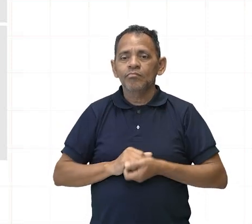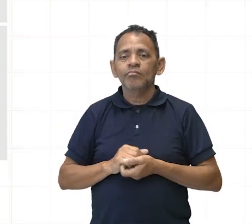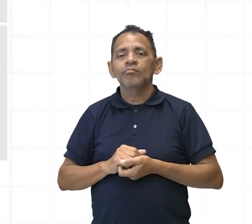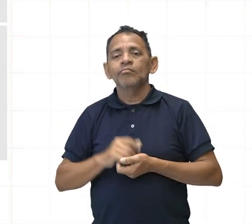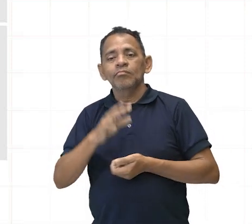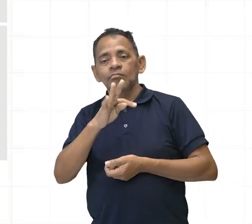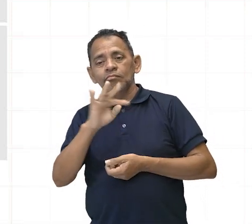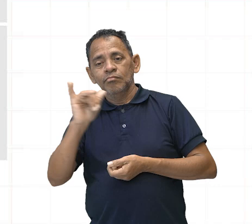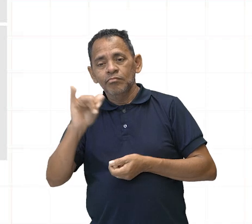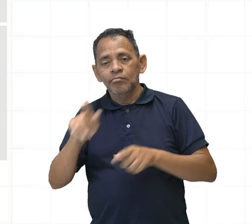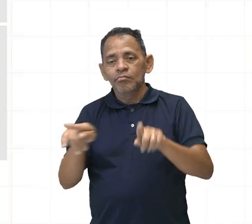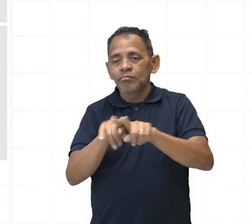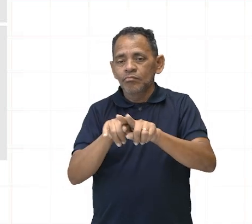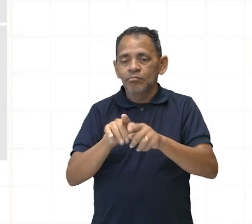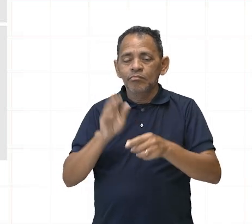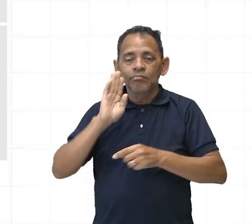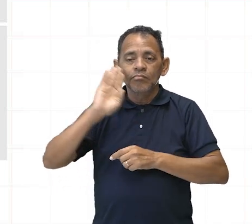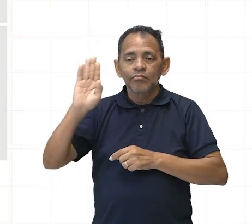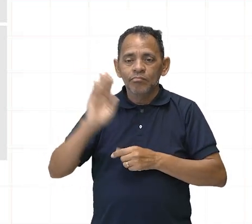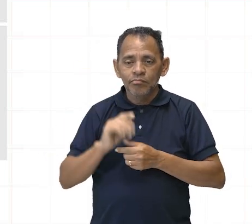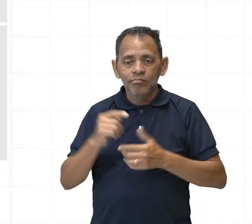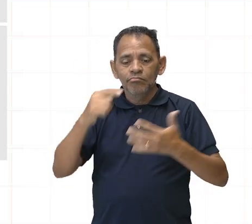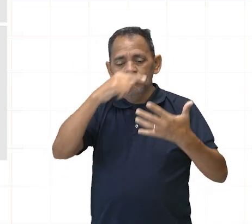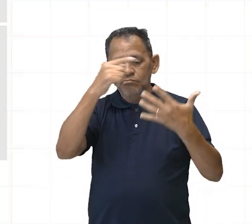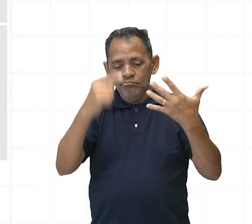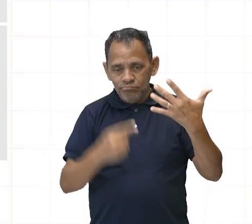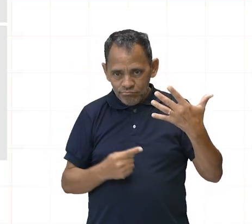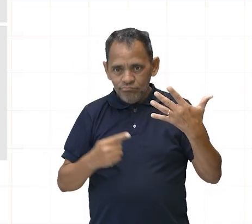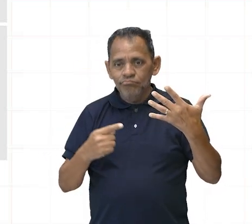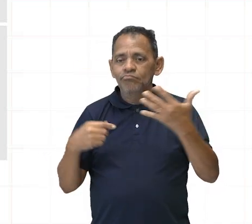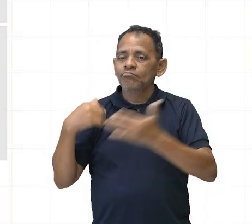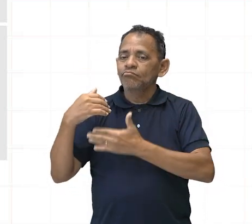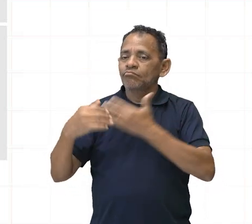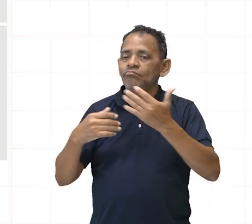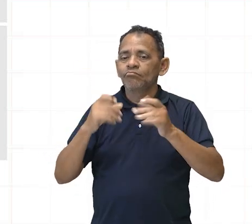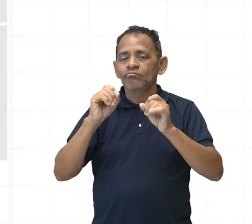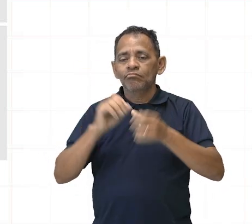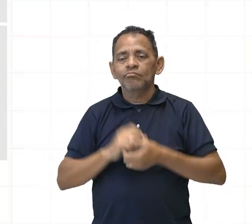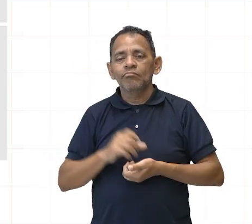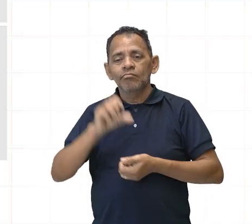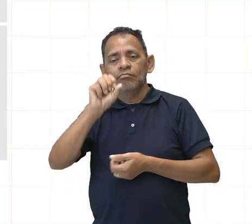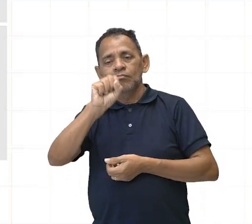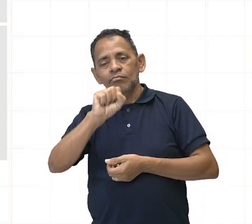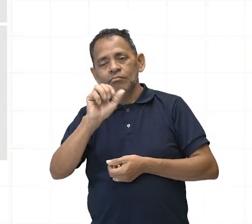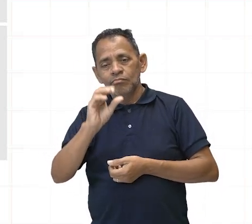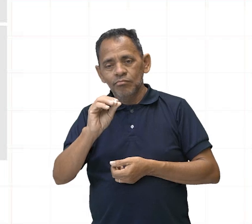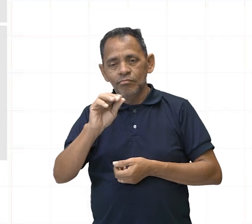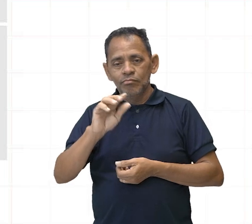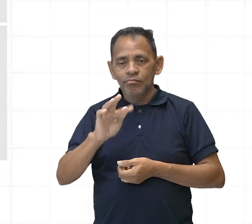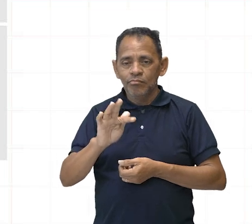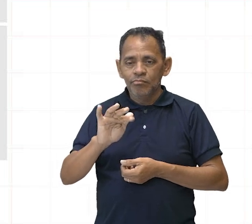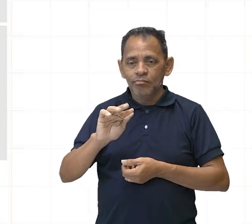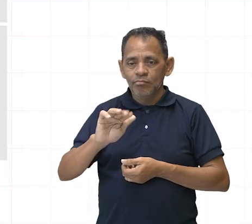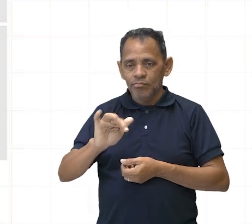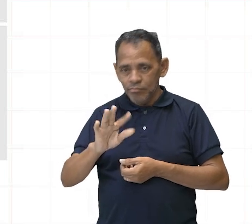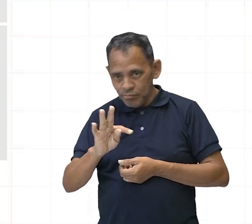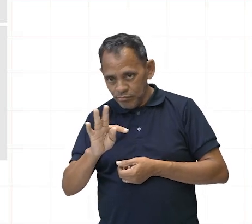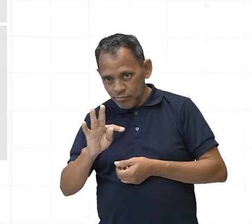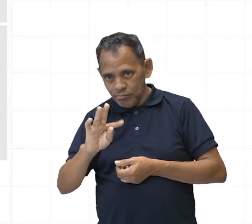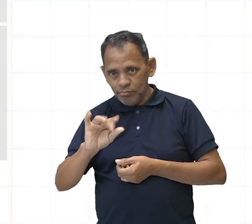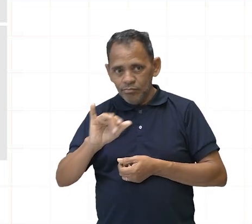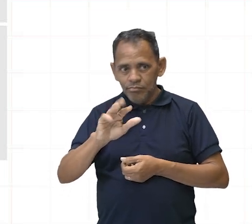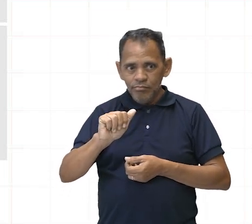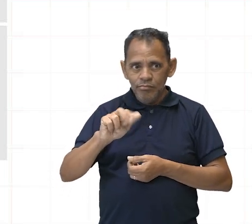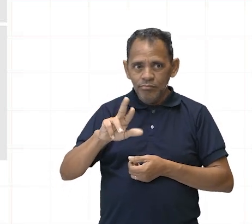também um dos principais pontos que a gente observa o desenvolvimento de software, tá? Então, cria, gente,